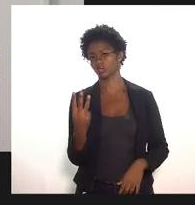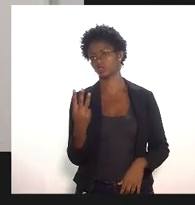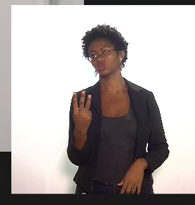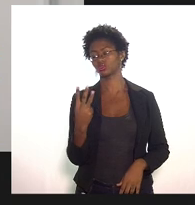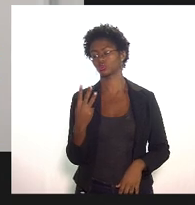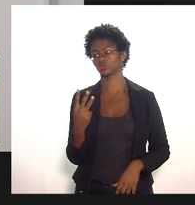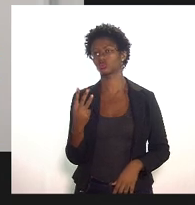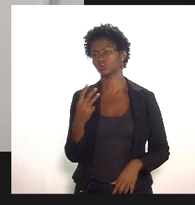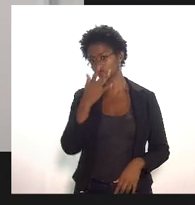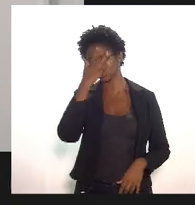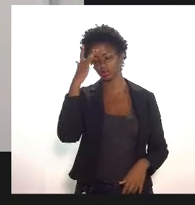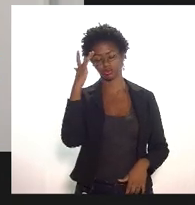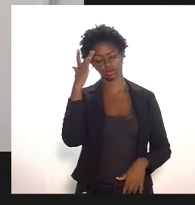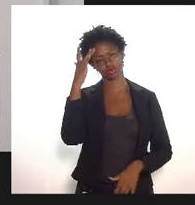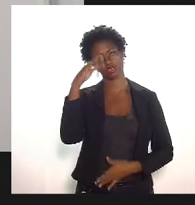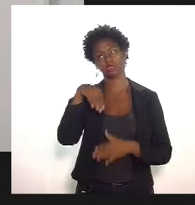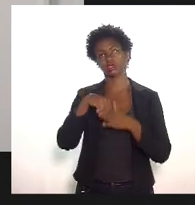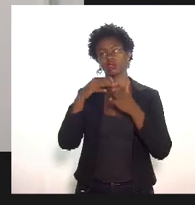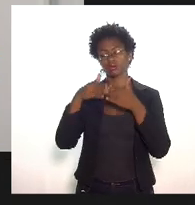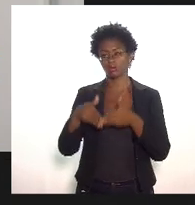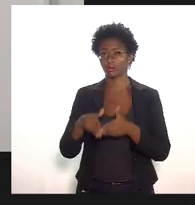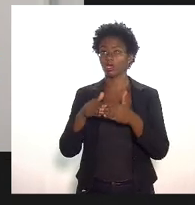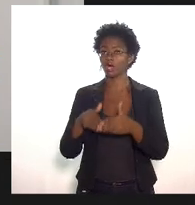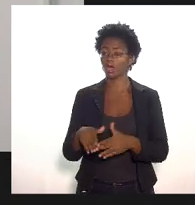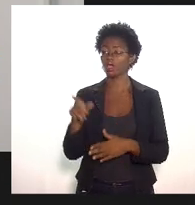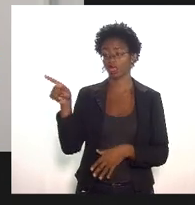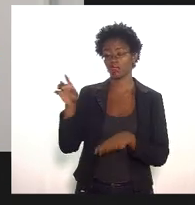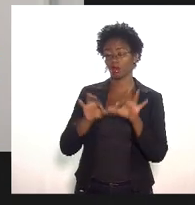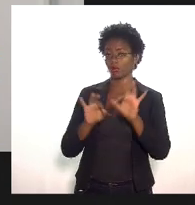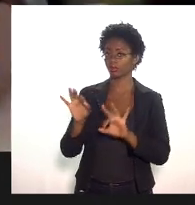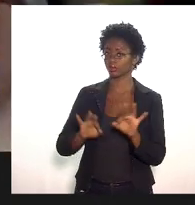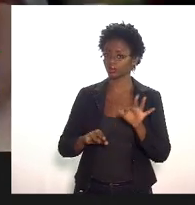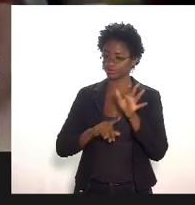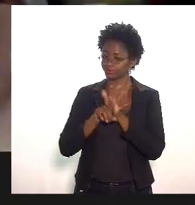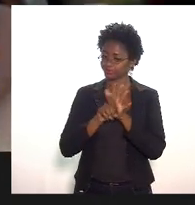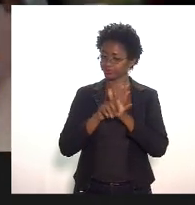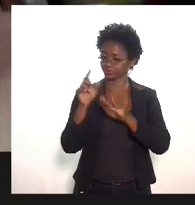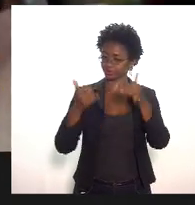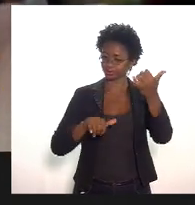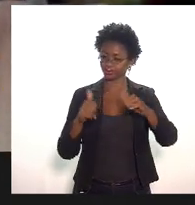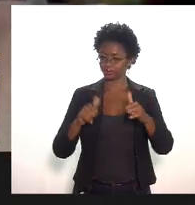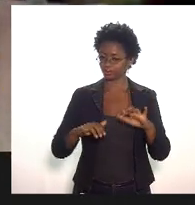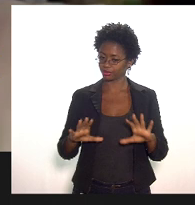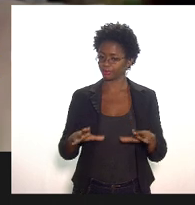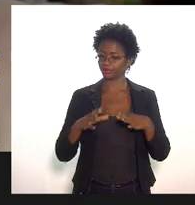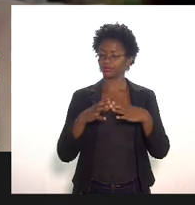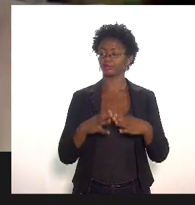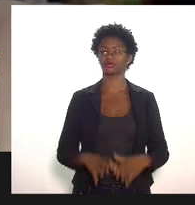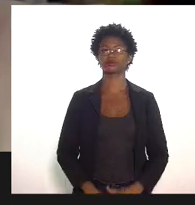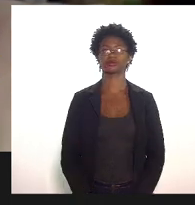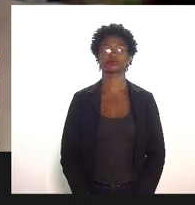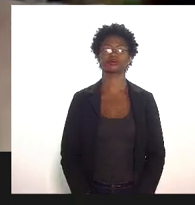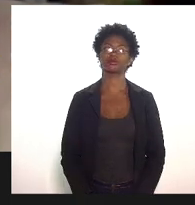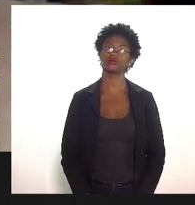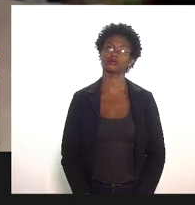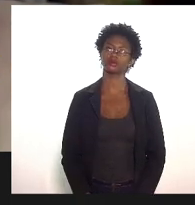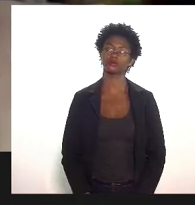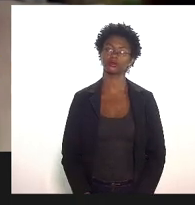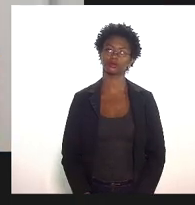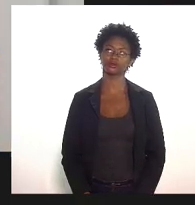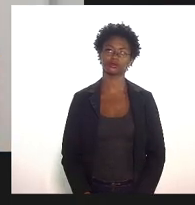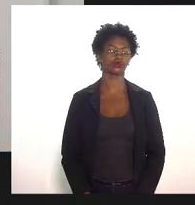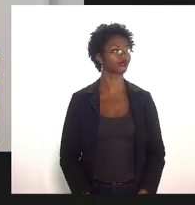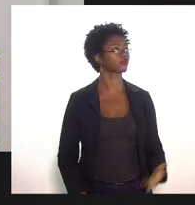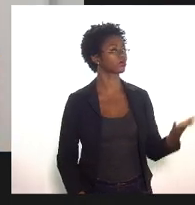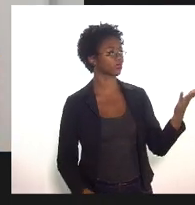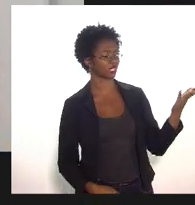Esse é o projeto que, né, que está aí sob o exame da comissão. A Mariane